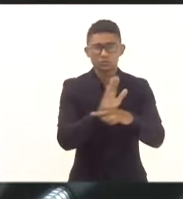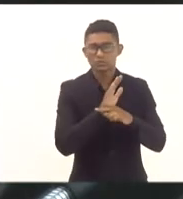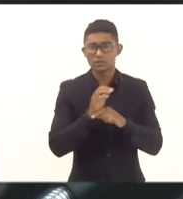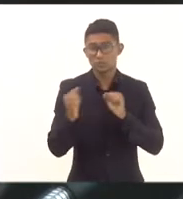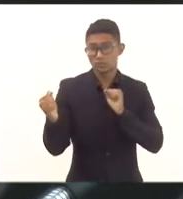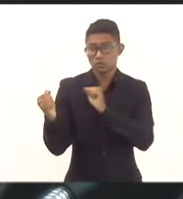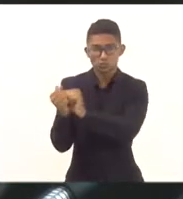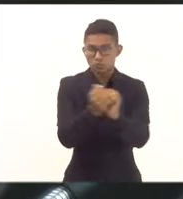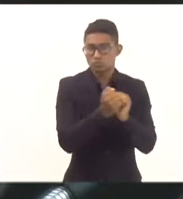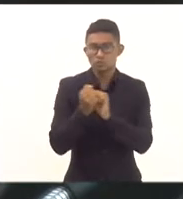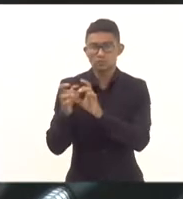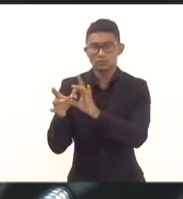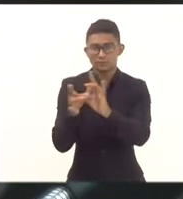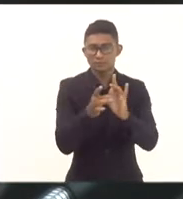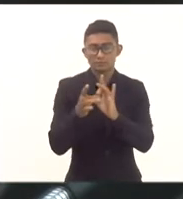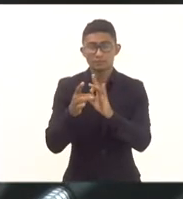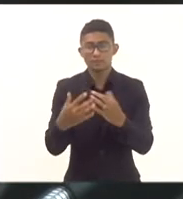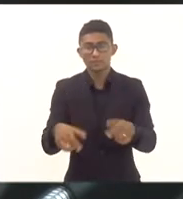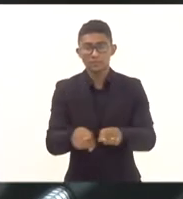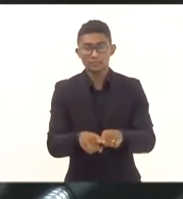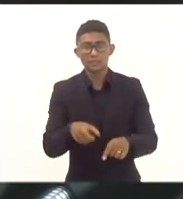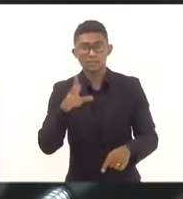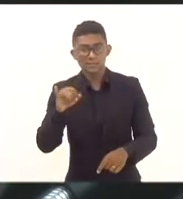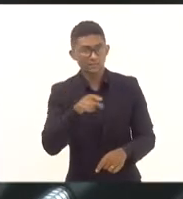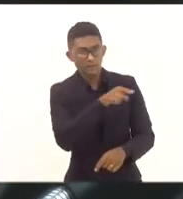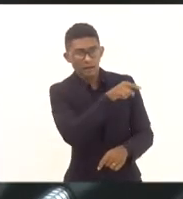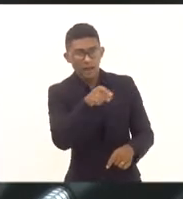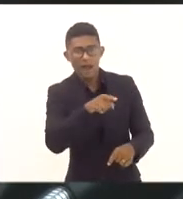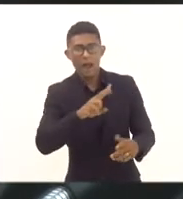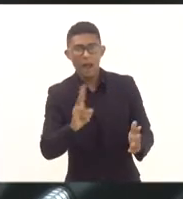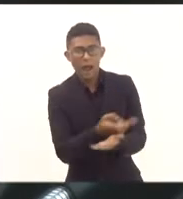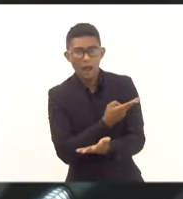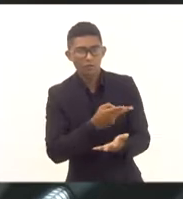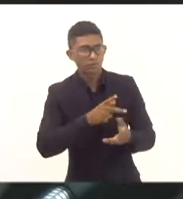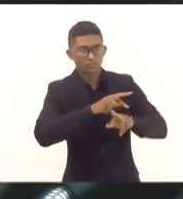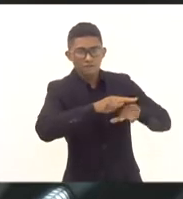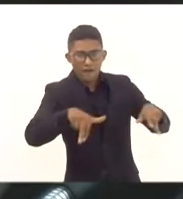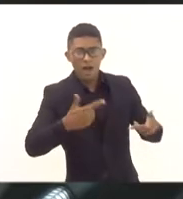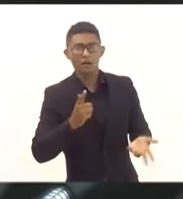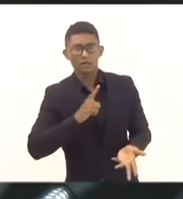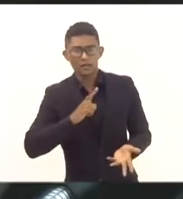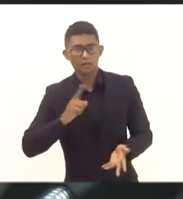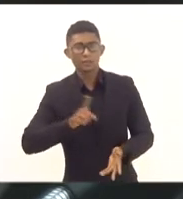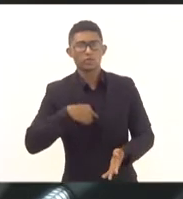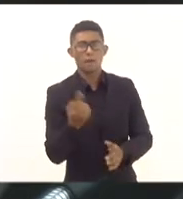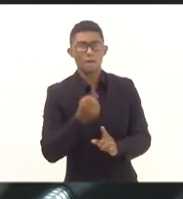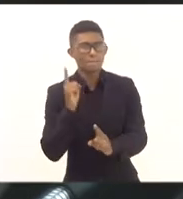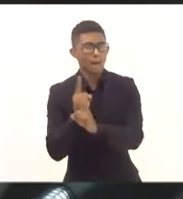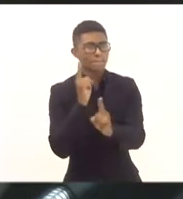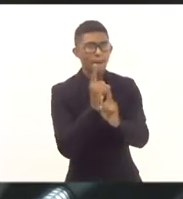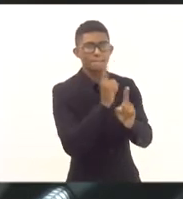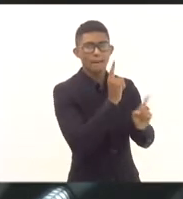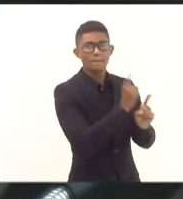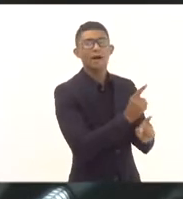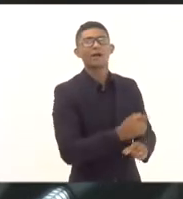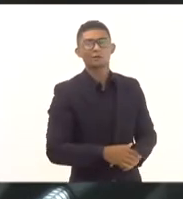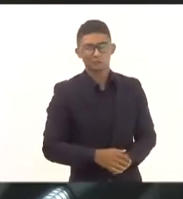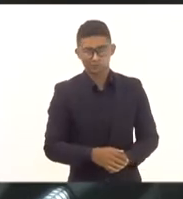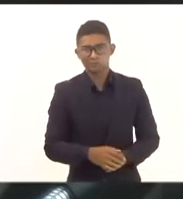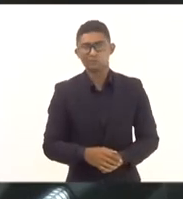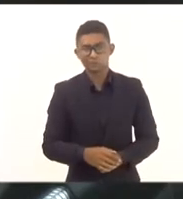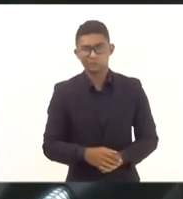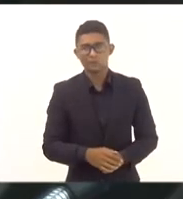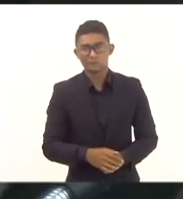vocês entender essas fraude tudo que a Renata já que e para nós estamos ajudando e colaborando